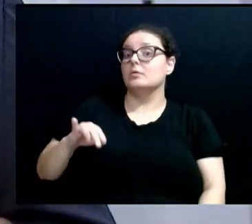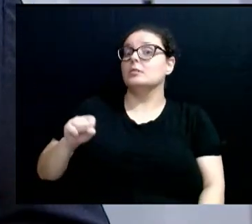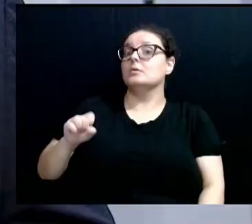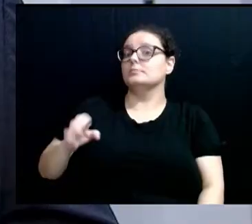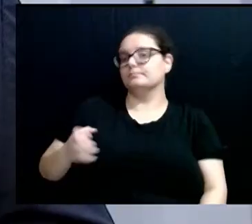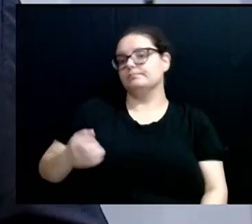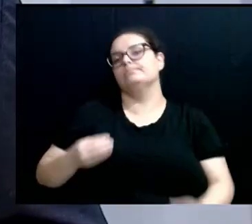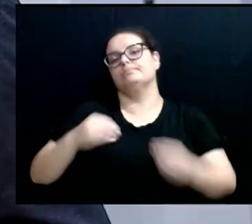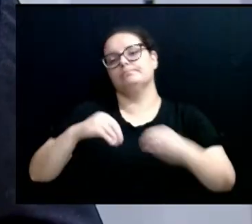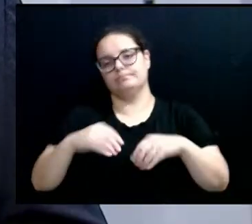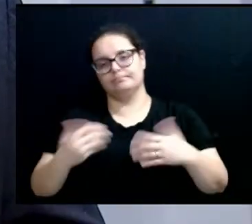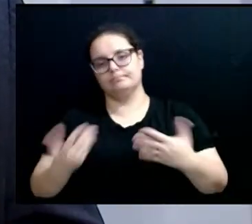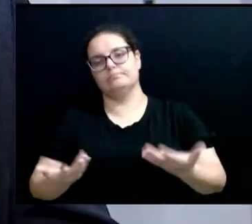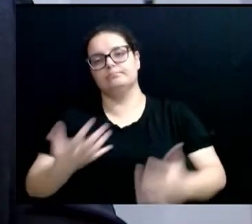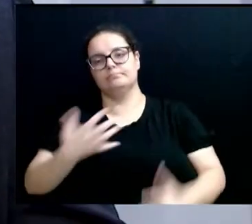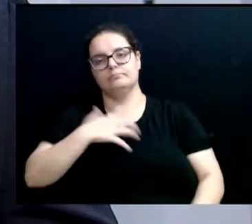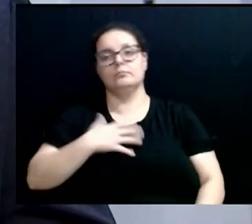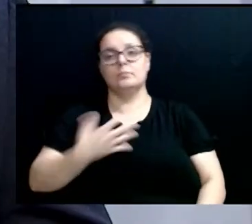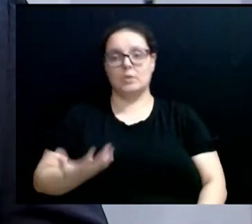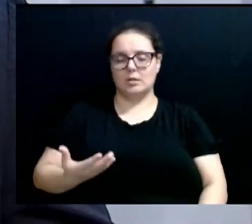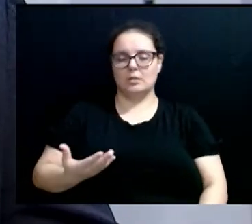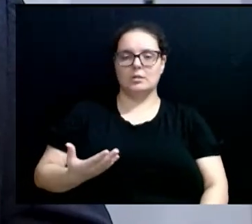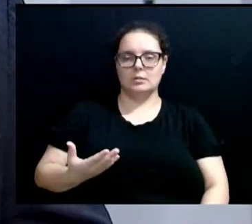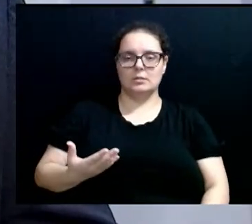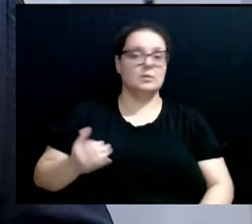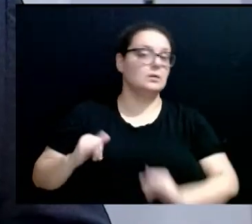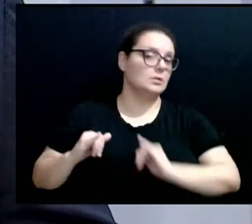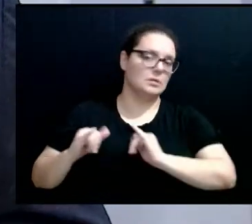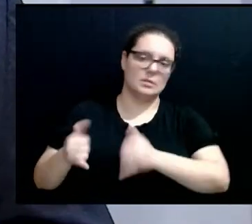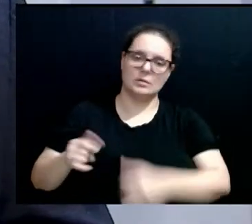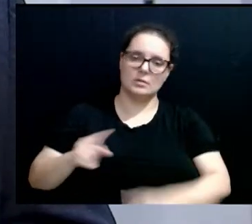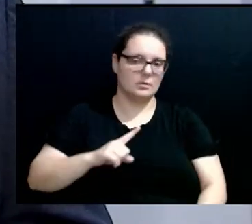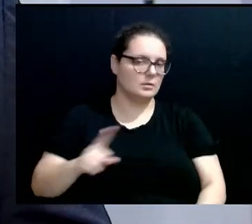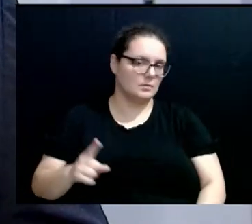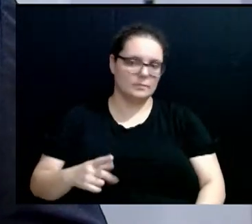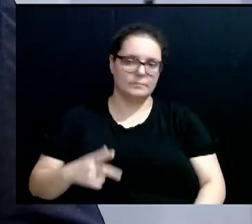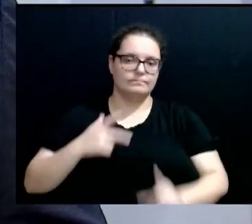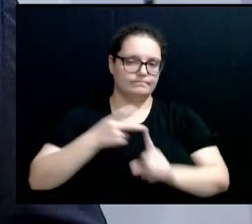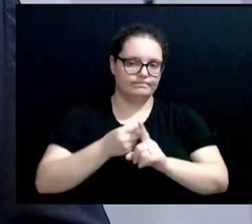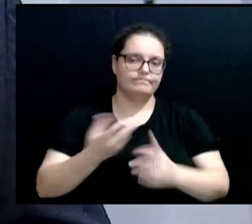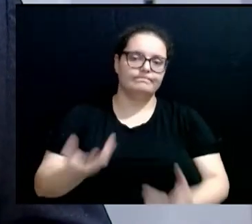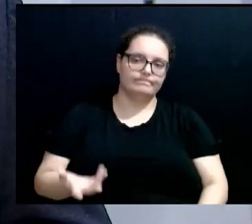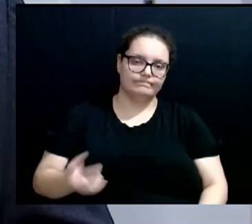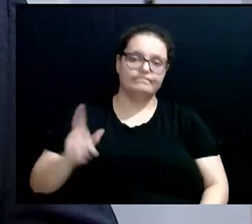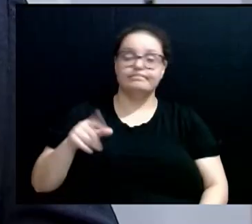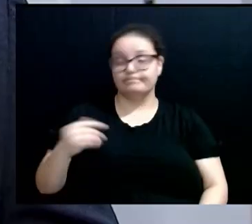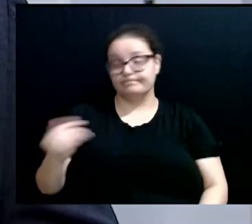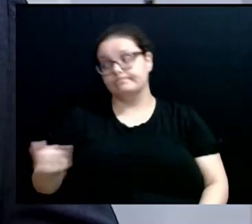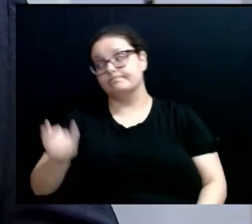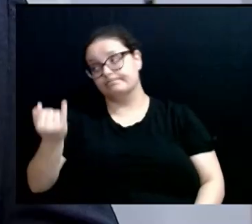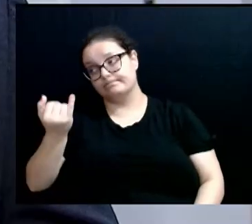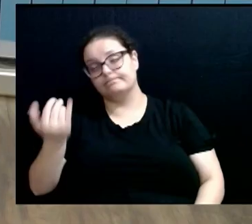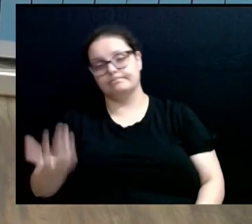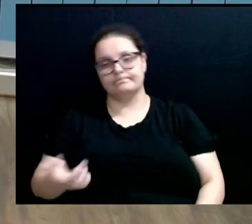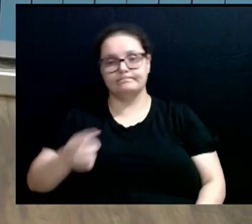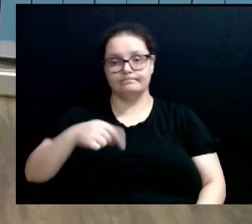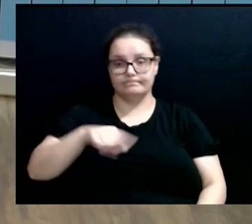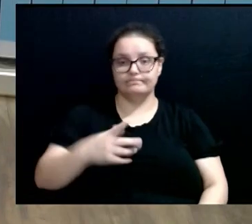a condição. Muitos deles desistem e não se submetem à vacinação, que é algo tão importante e fundamental para eles.